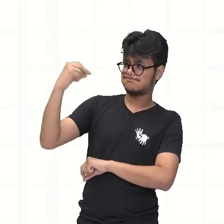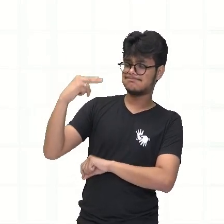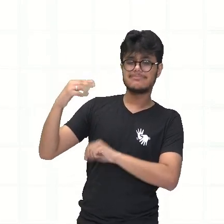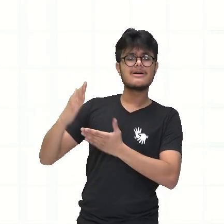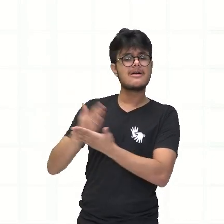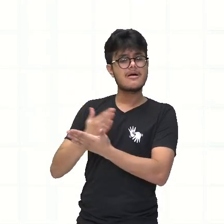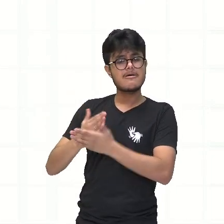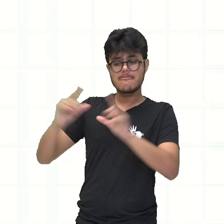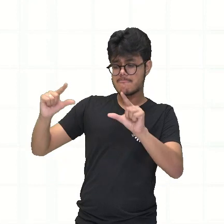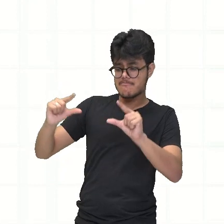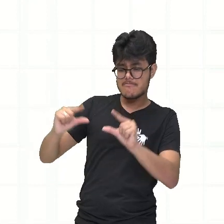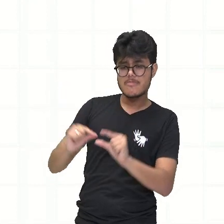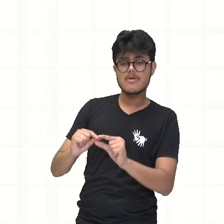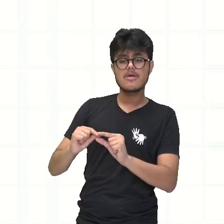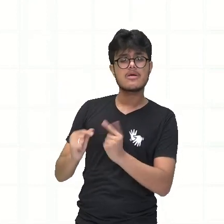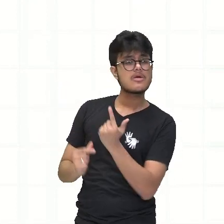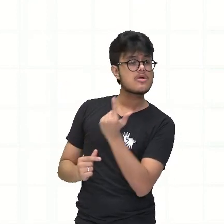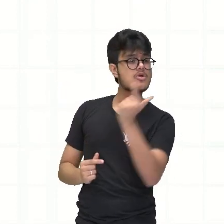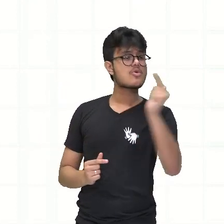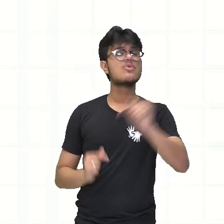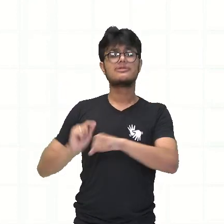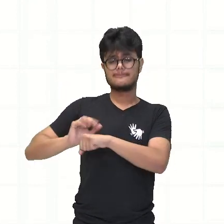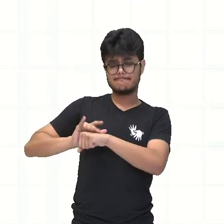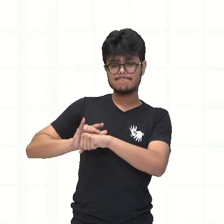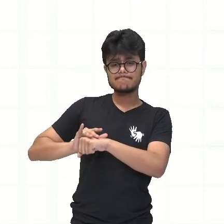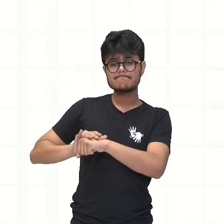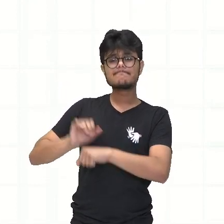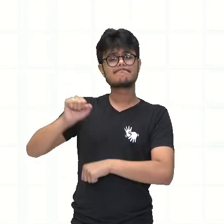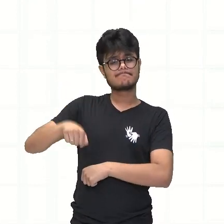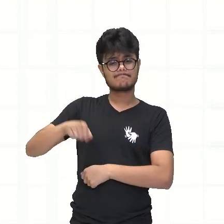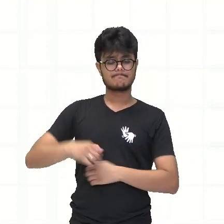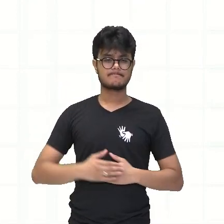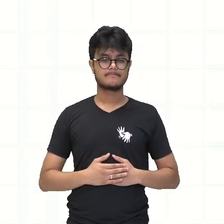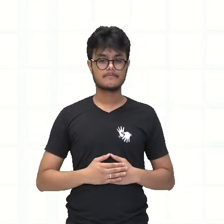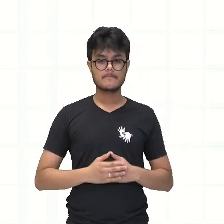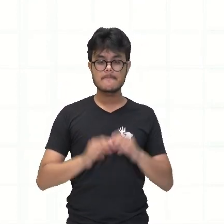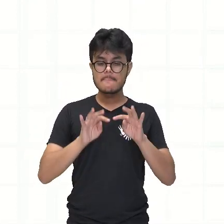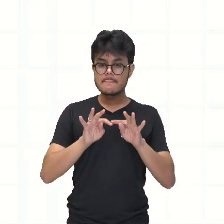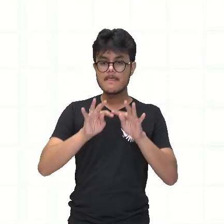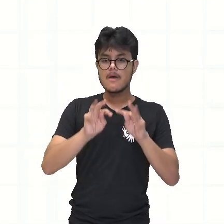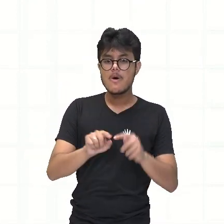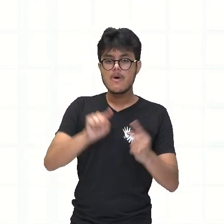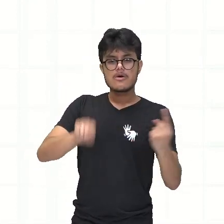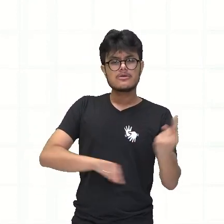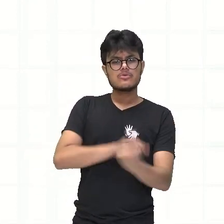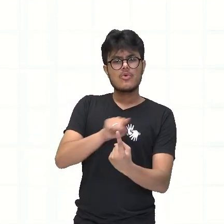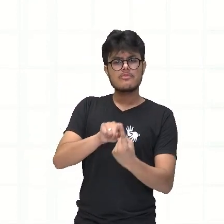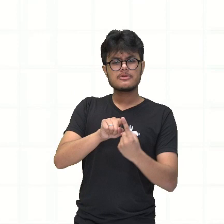outros micro-organismos, tá bom? Todos esses, eles